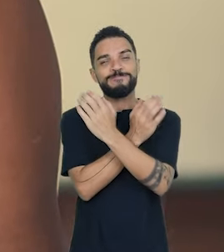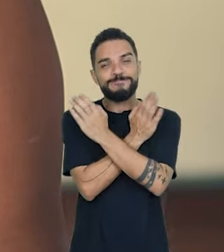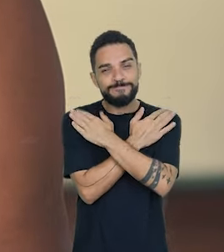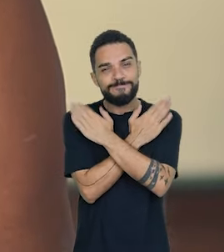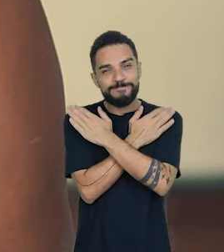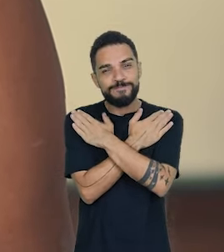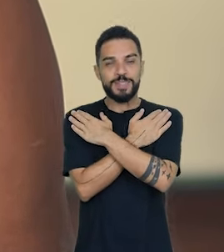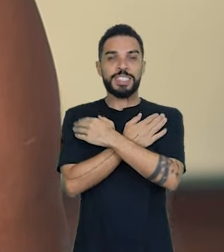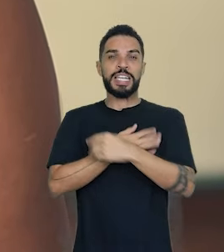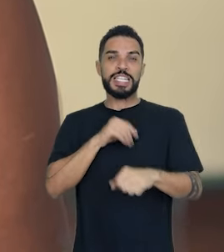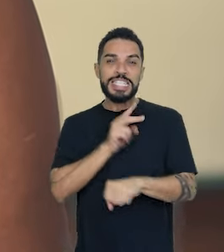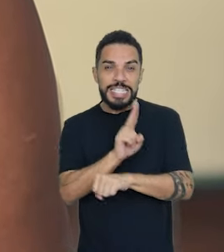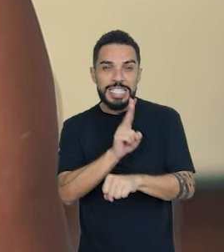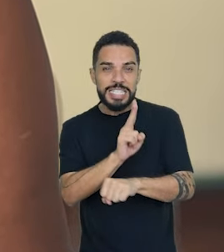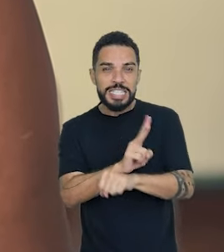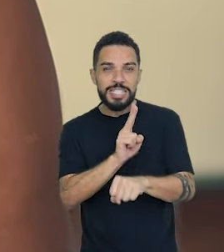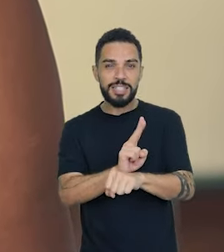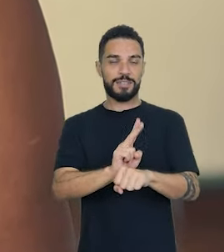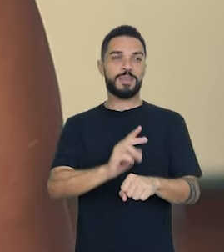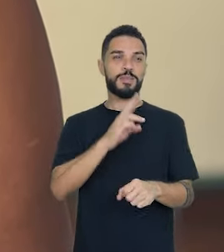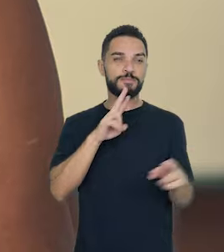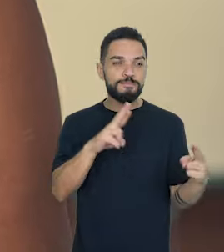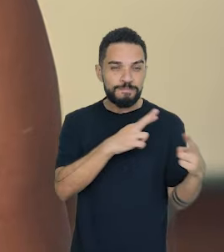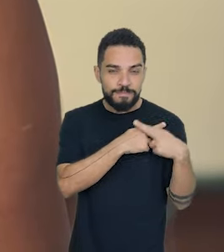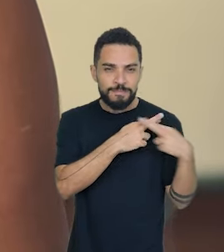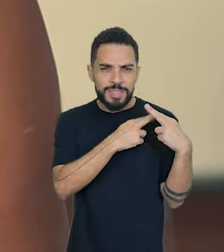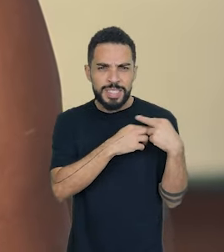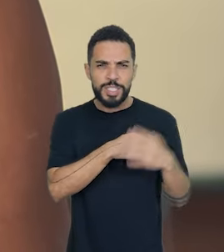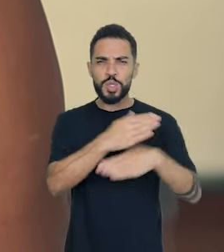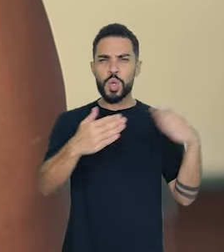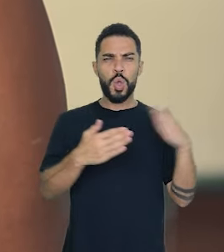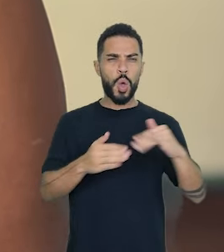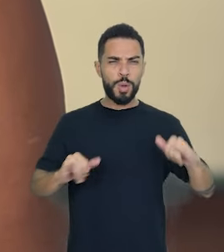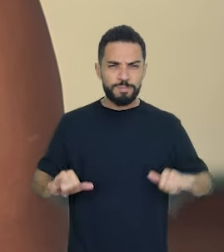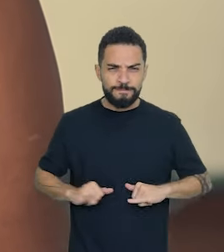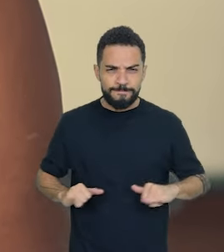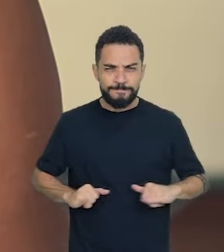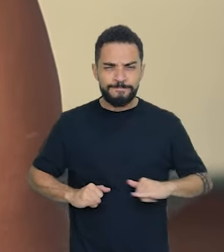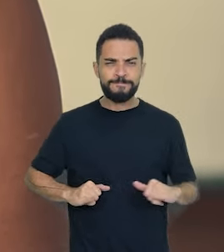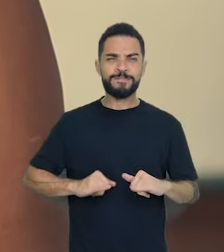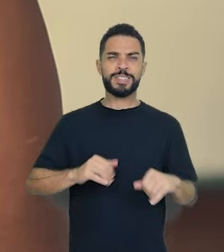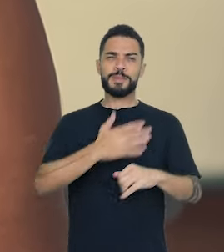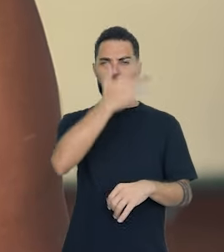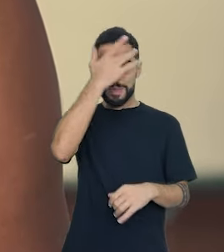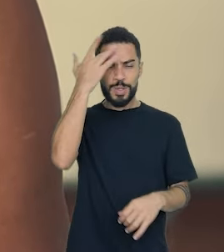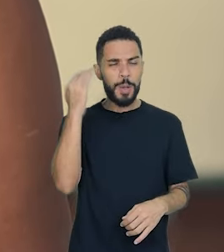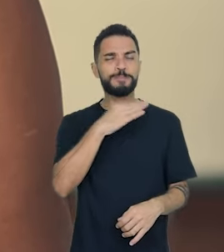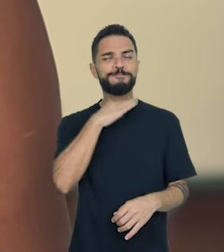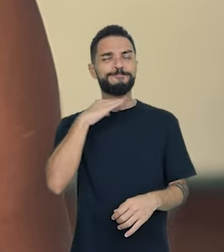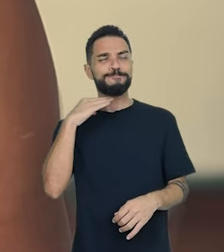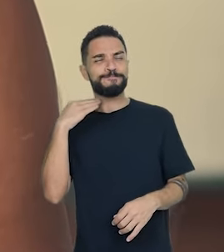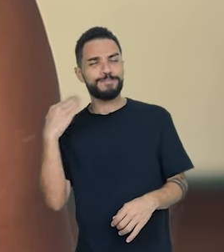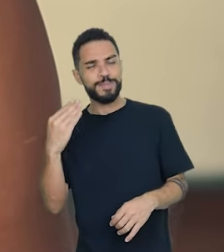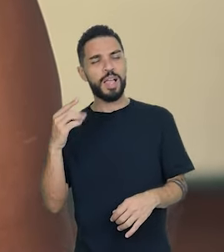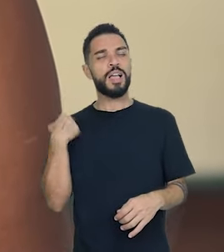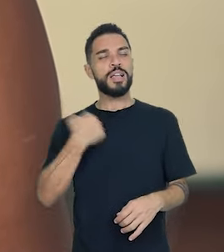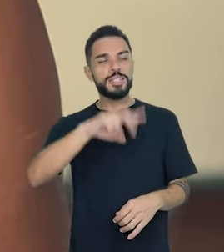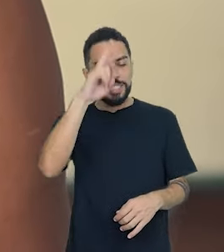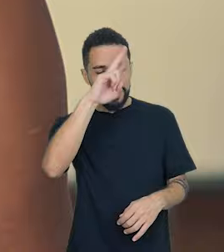como terapeuta, a compreensão a respeito do luto, a honra, né, pelo luto, a honra pela história